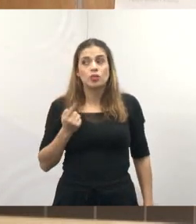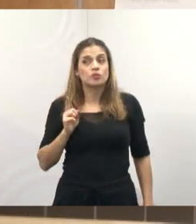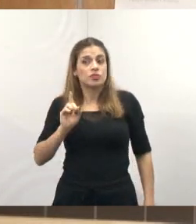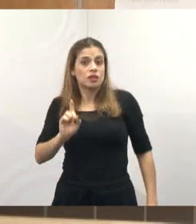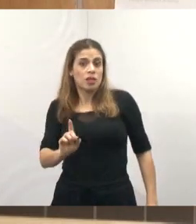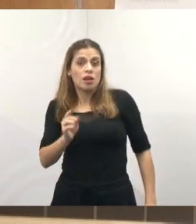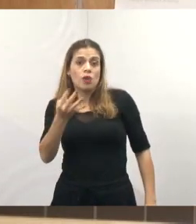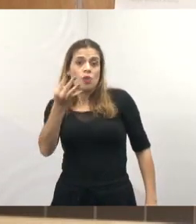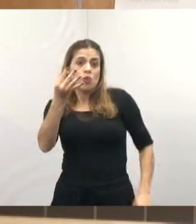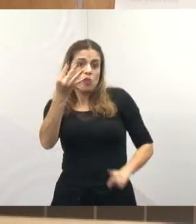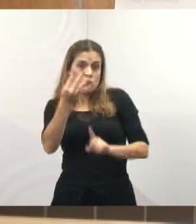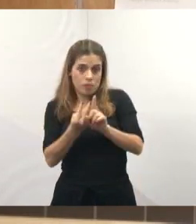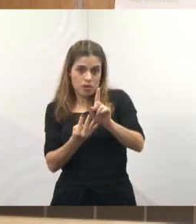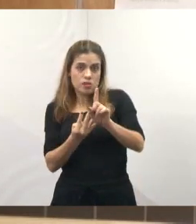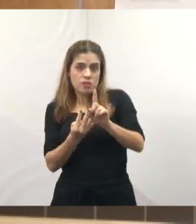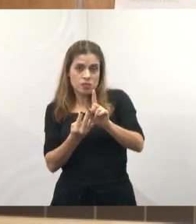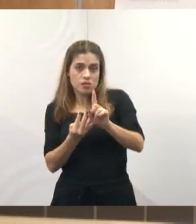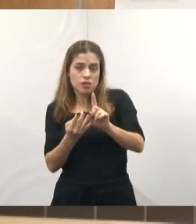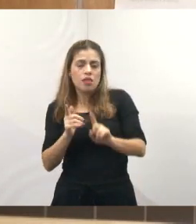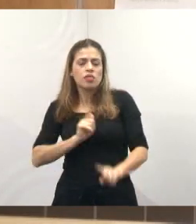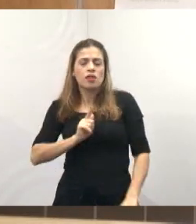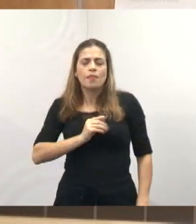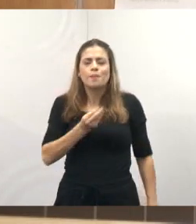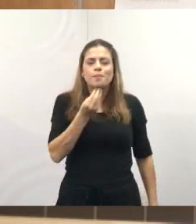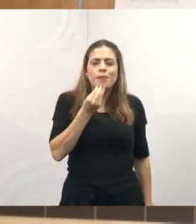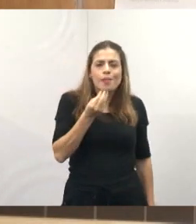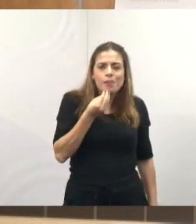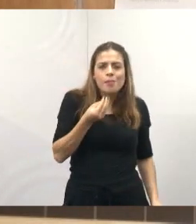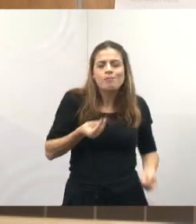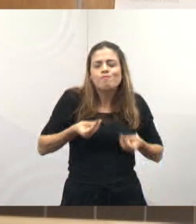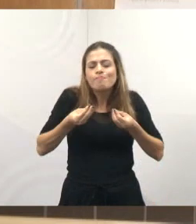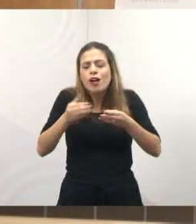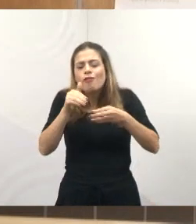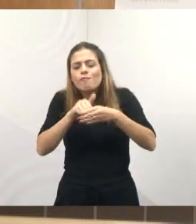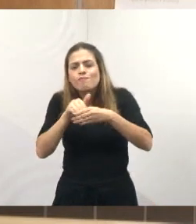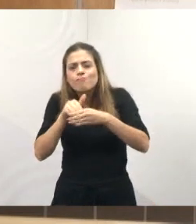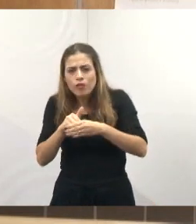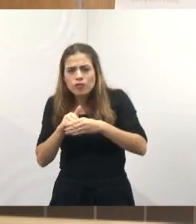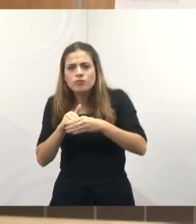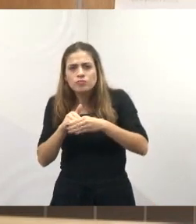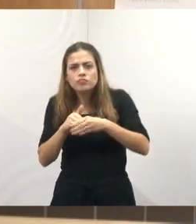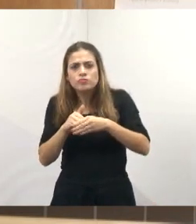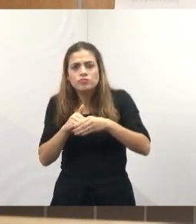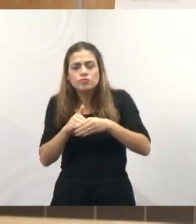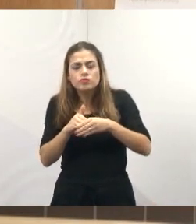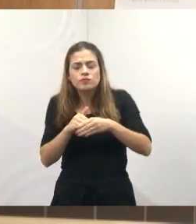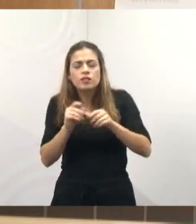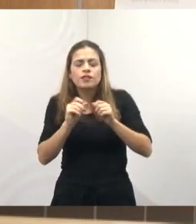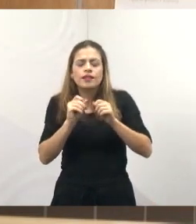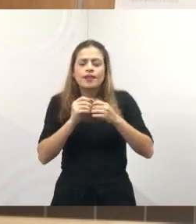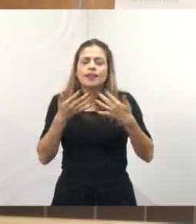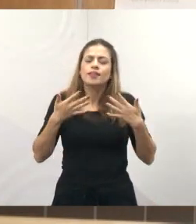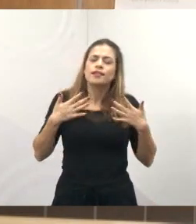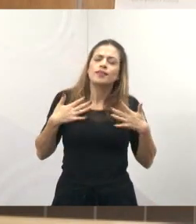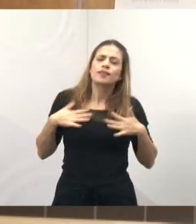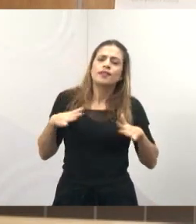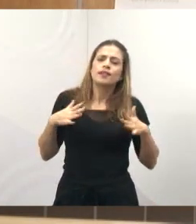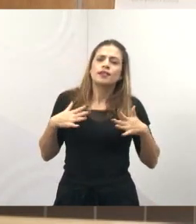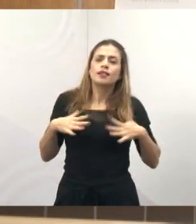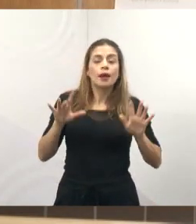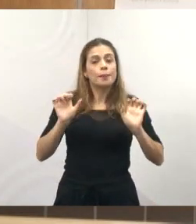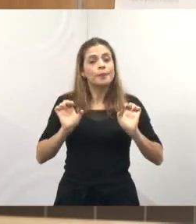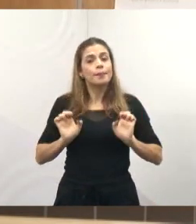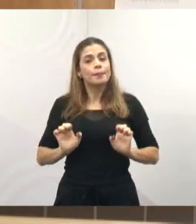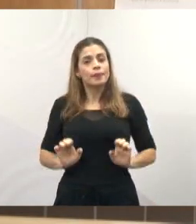nessa casa, tenho essa oportunidade de dar o meu voto e farei de maneira tranquila, de maneira